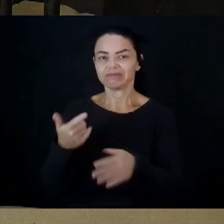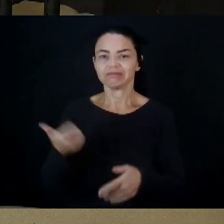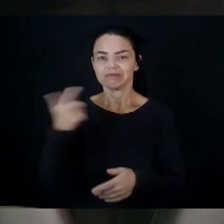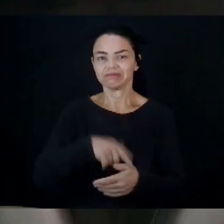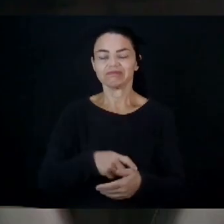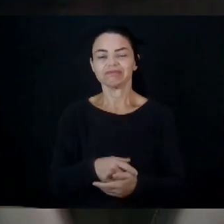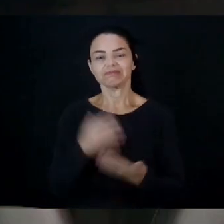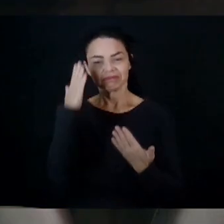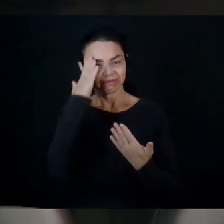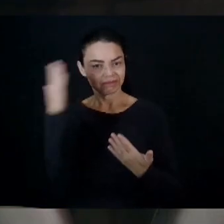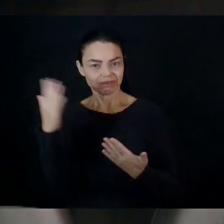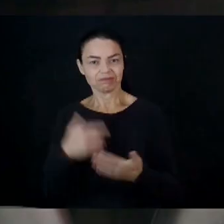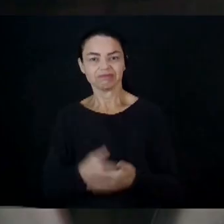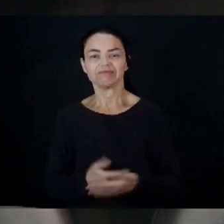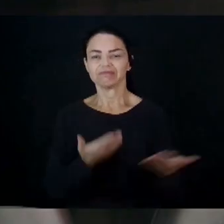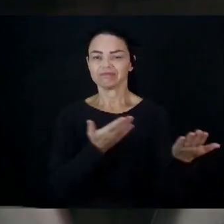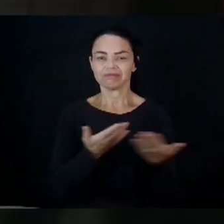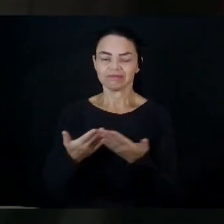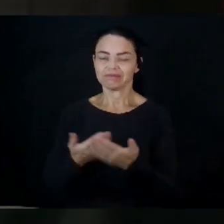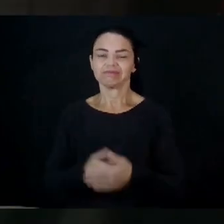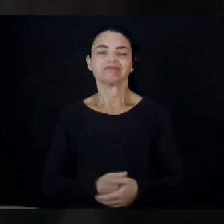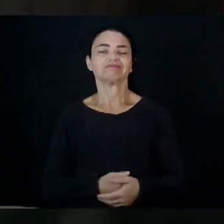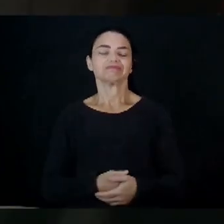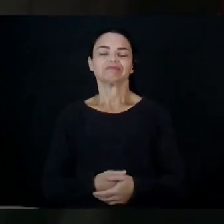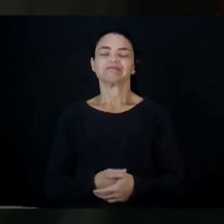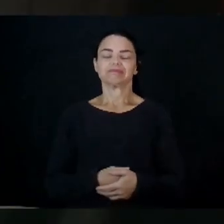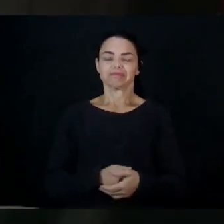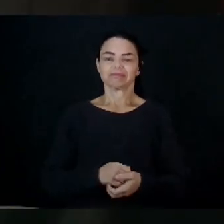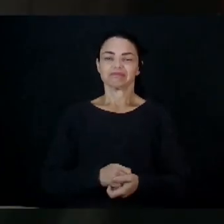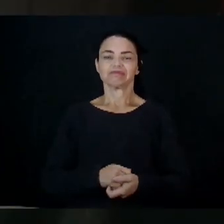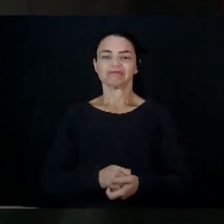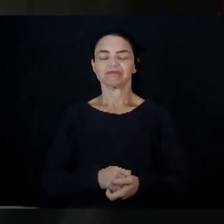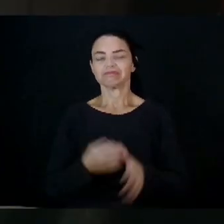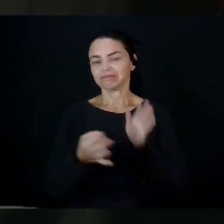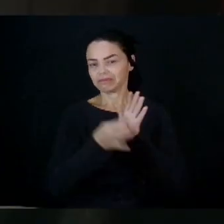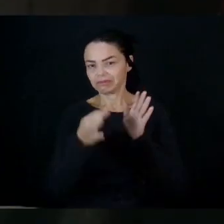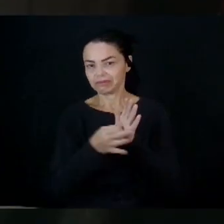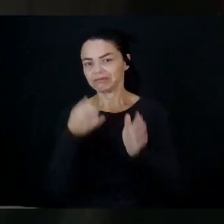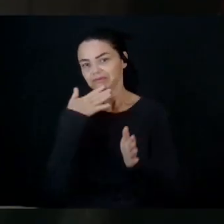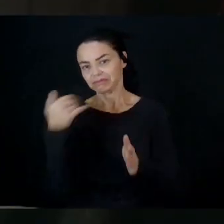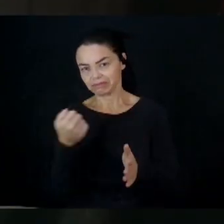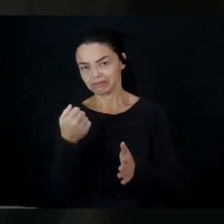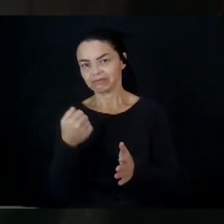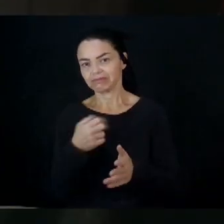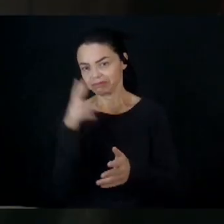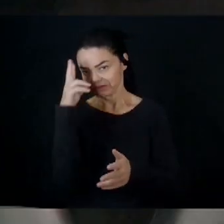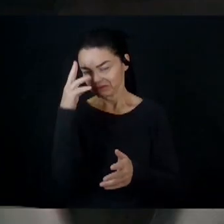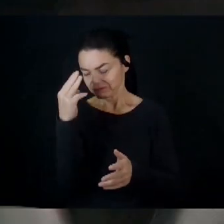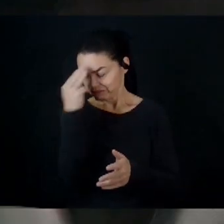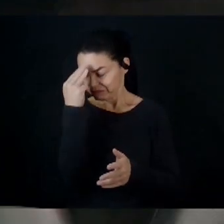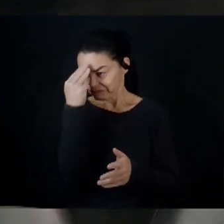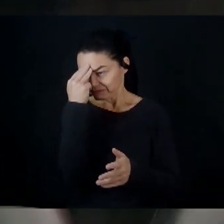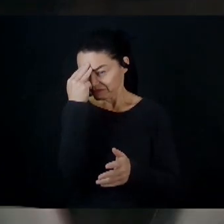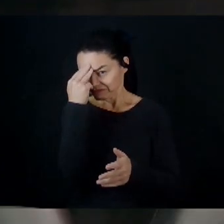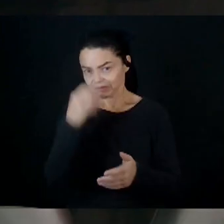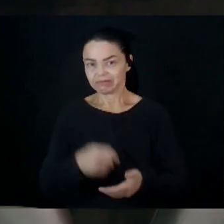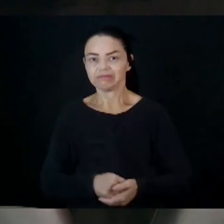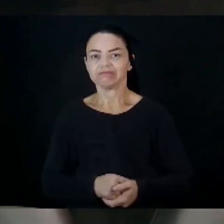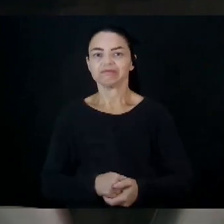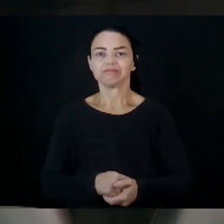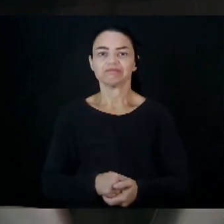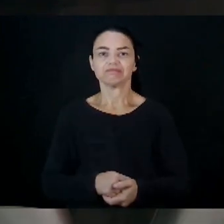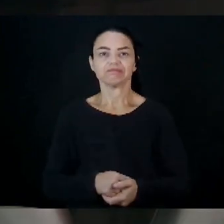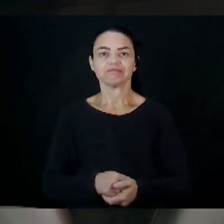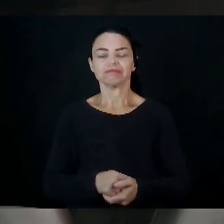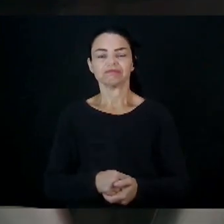agradeço o convite. Deixa pra gente aí uma dica pra gente melhorar a nossa memória. Não